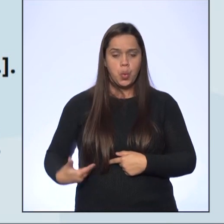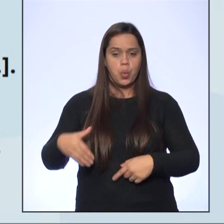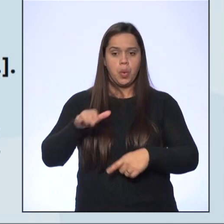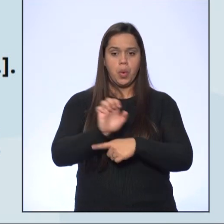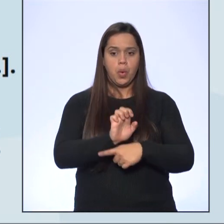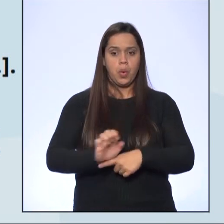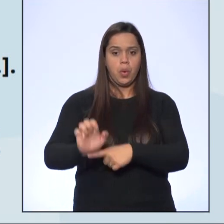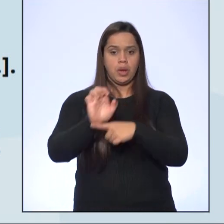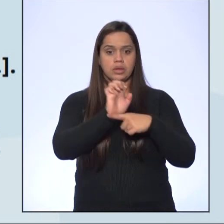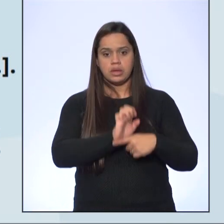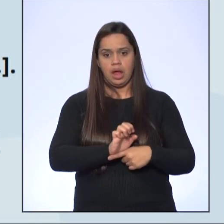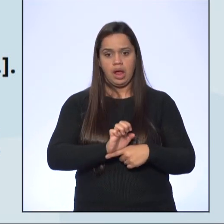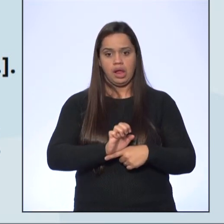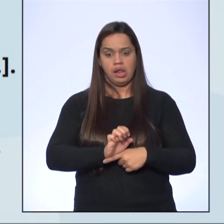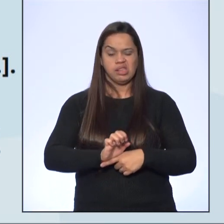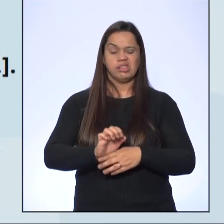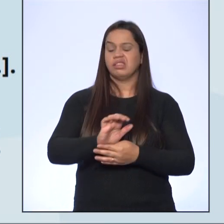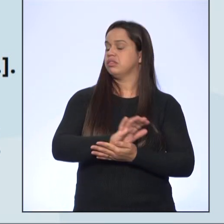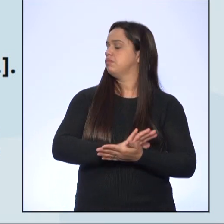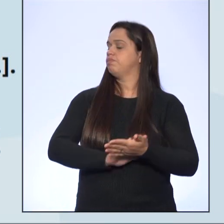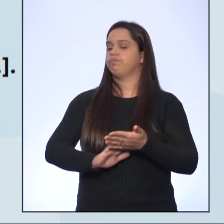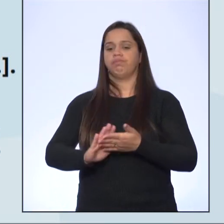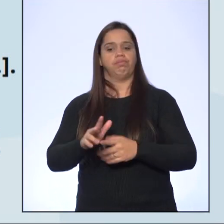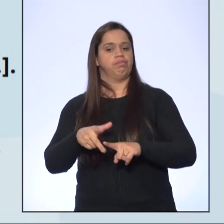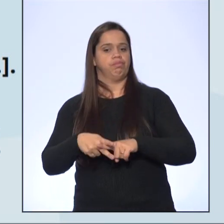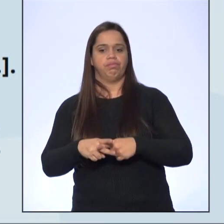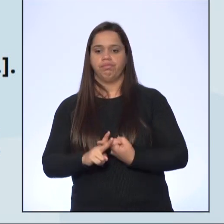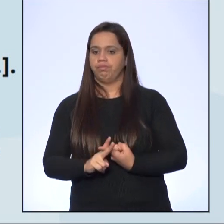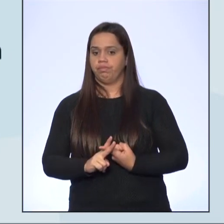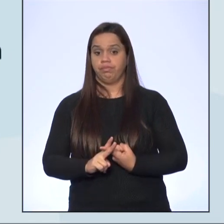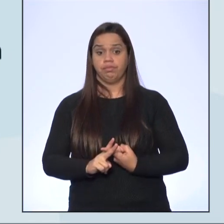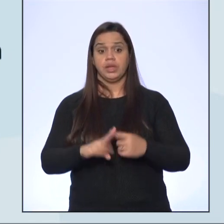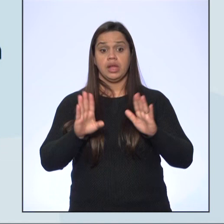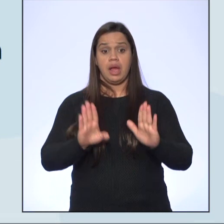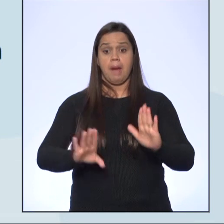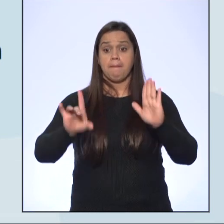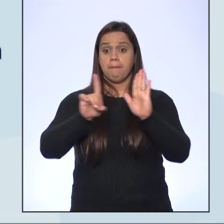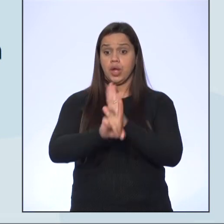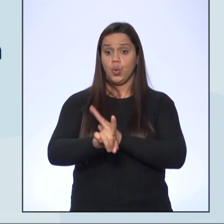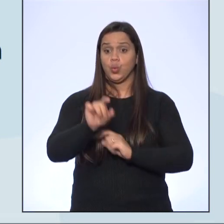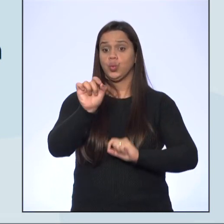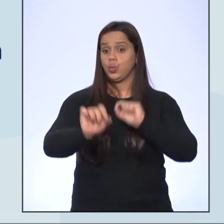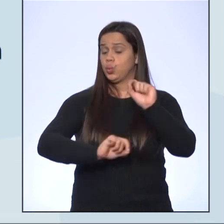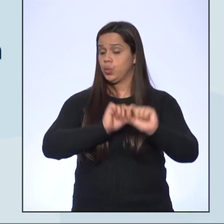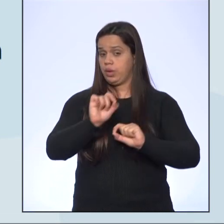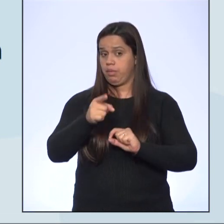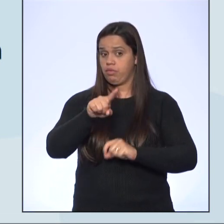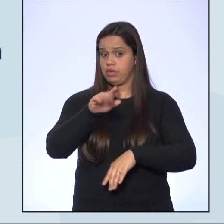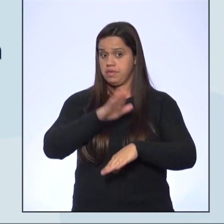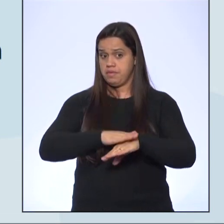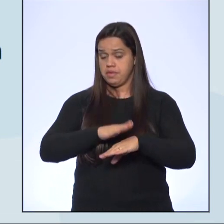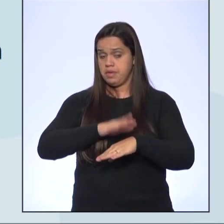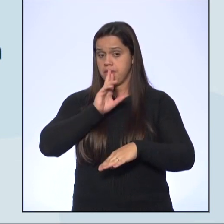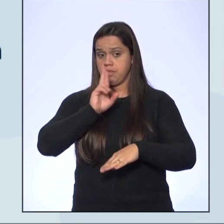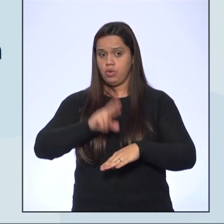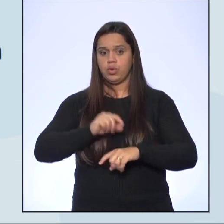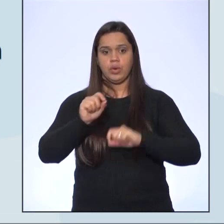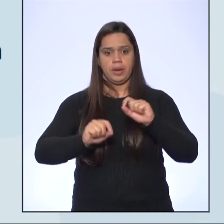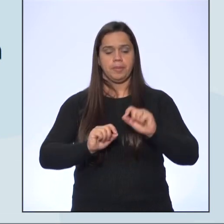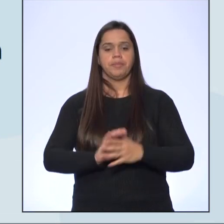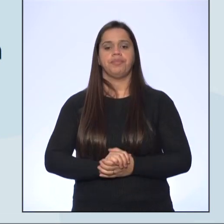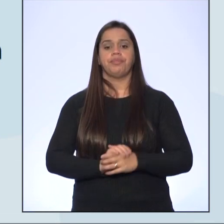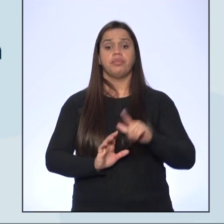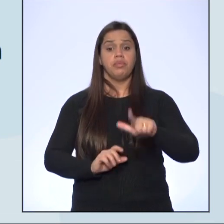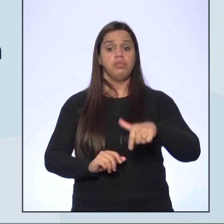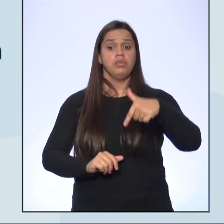nada pode ser consertado. E a pergunta que eu vou colocar para vocês é o seguinte. Após a leitura